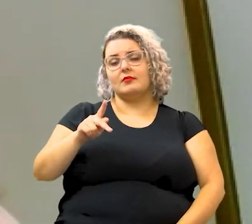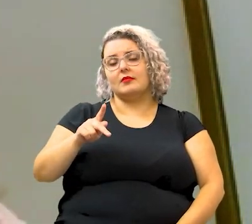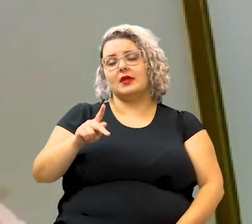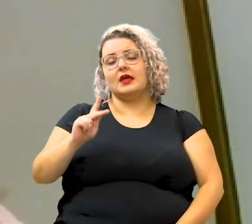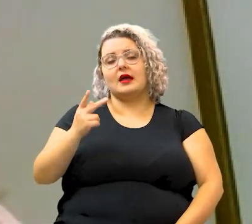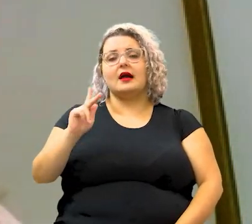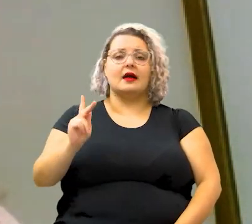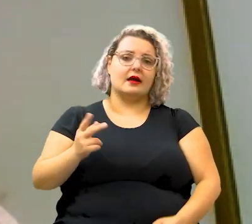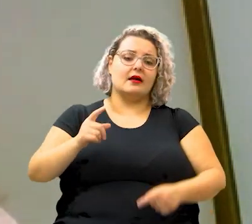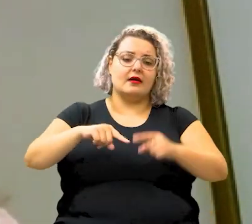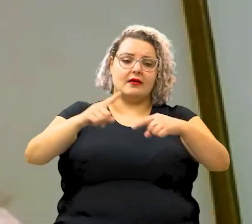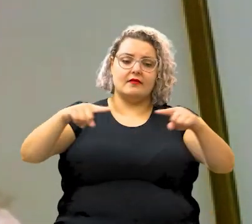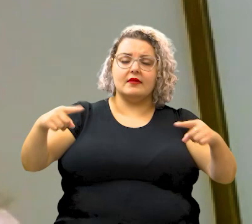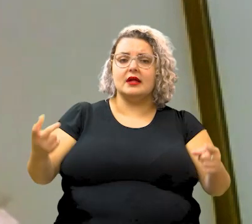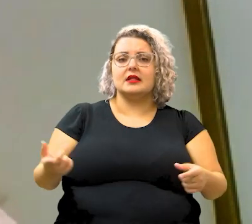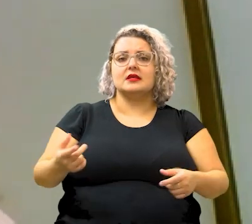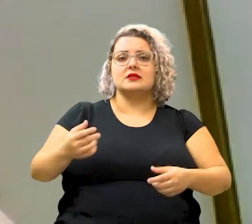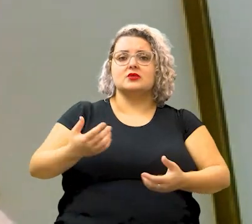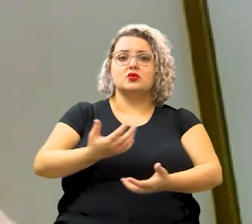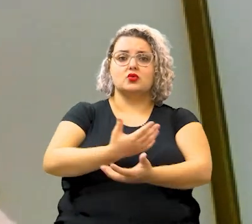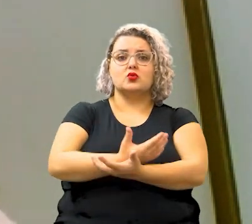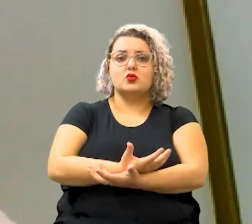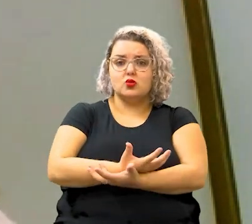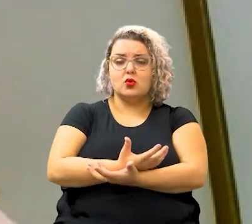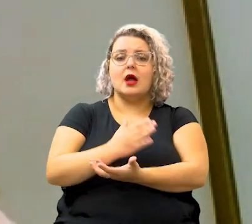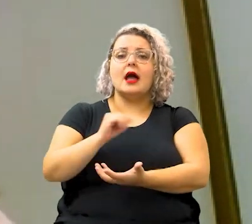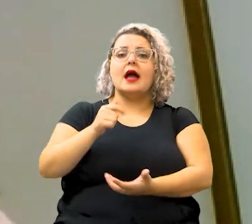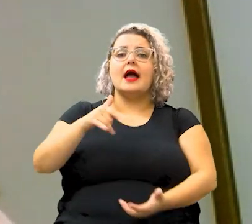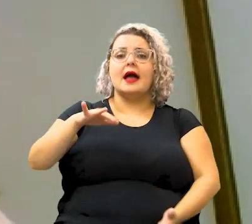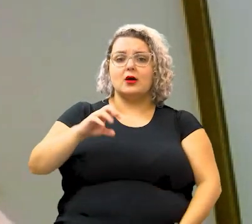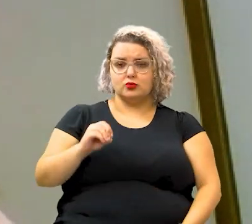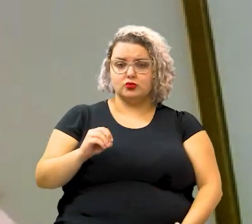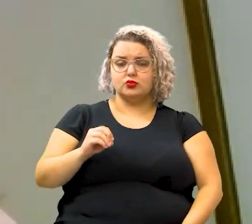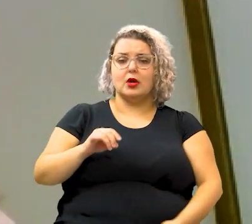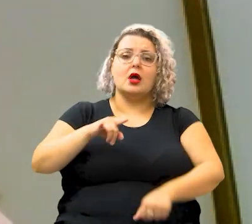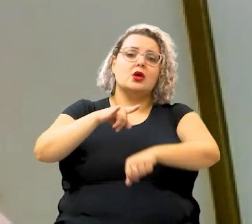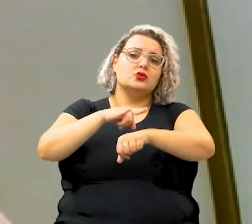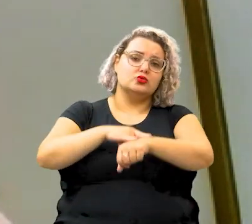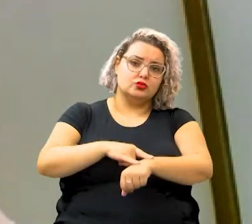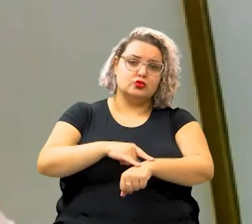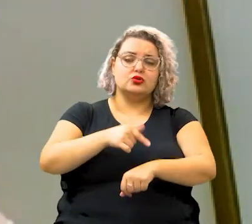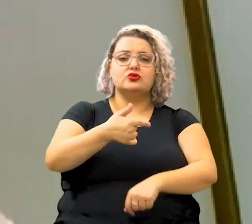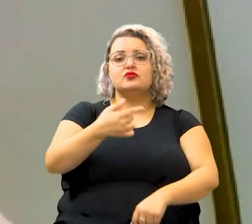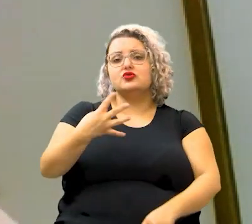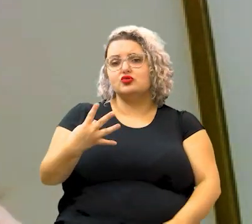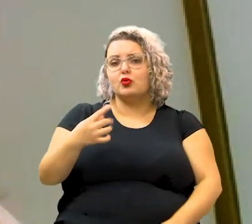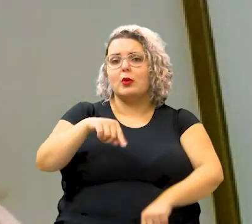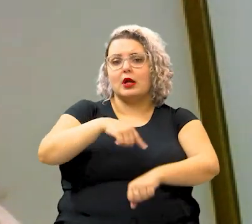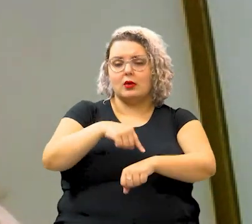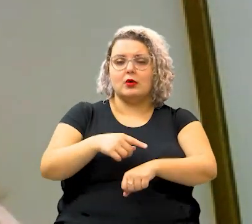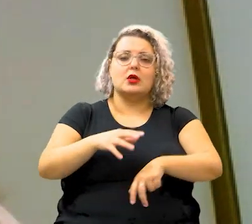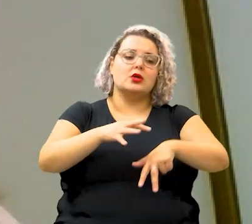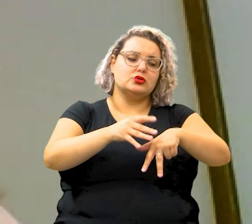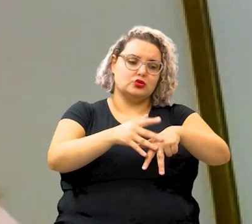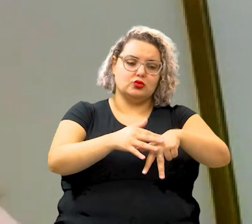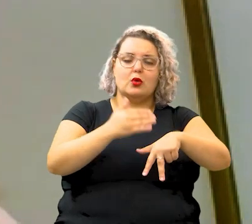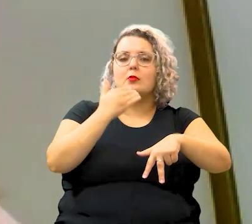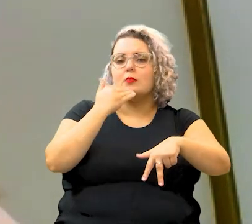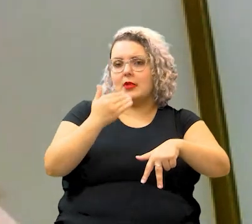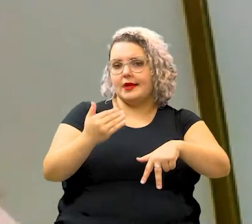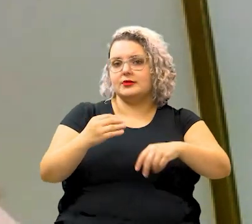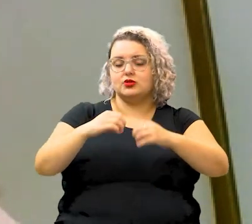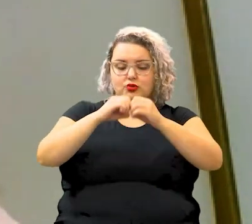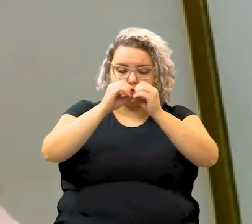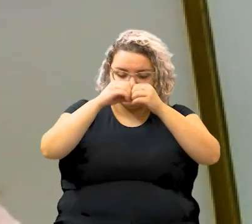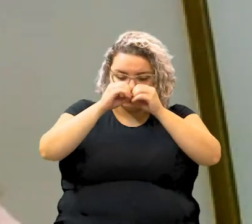sangue, e a avaliação do cálcio na urina de 24 horas. Esse exame é feito na urina de 24 horas. Então, o paciente ele